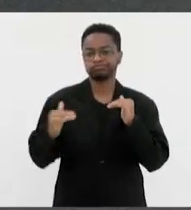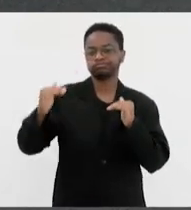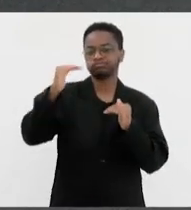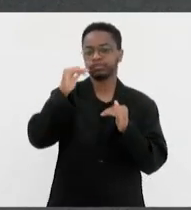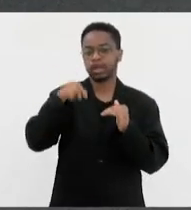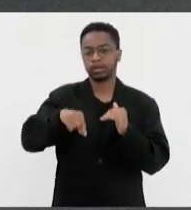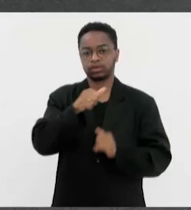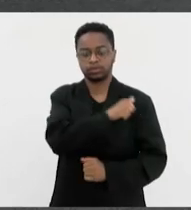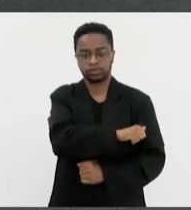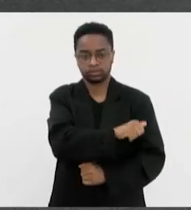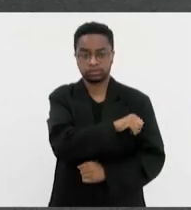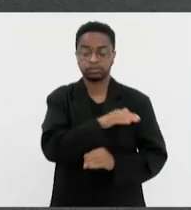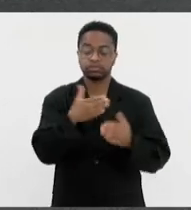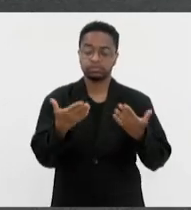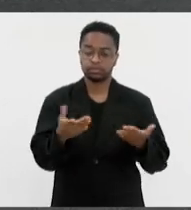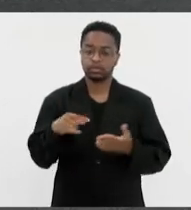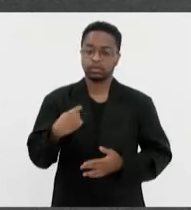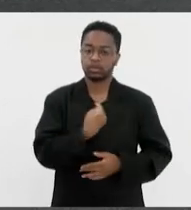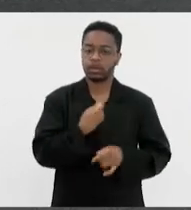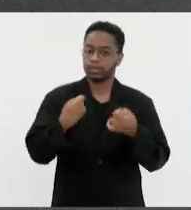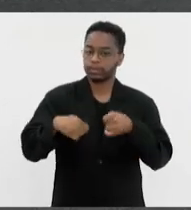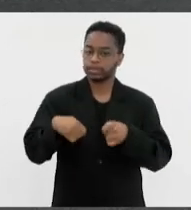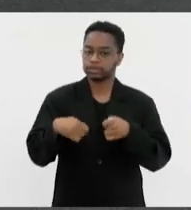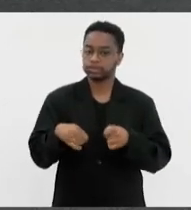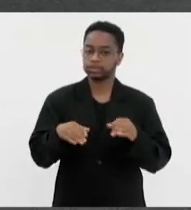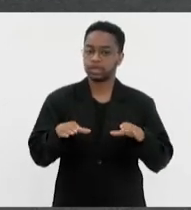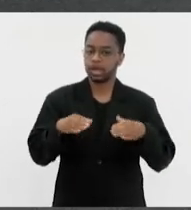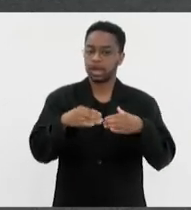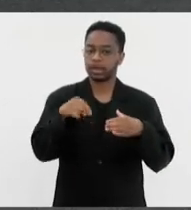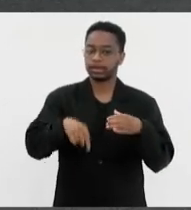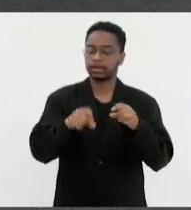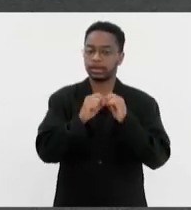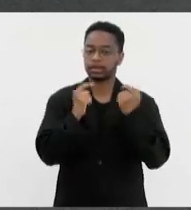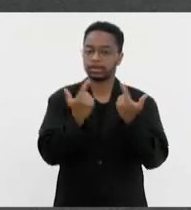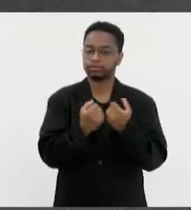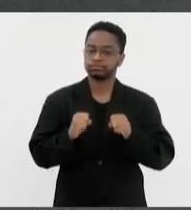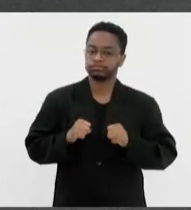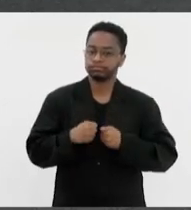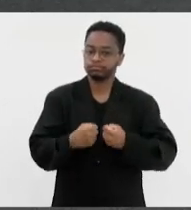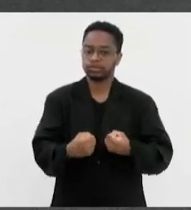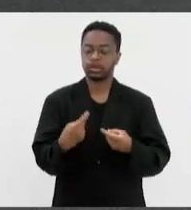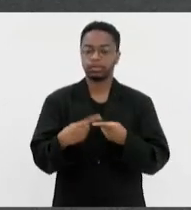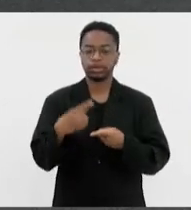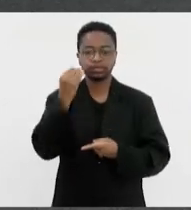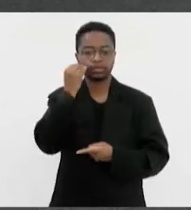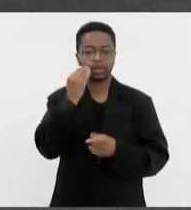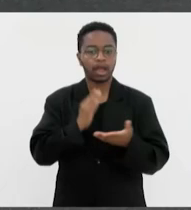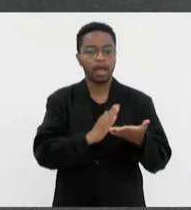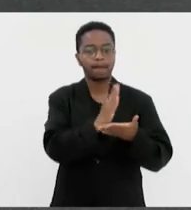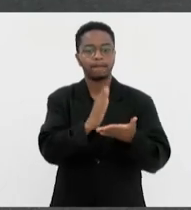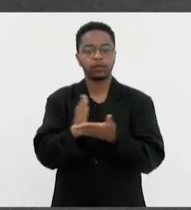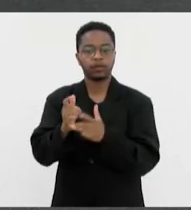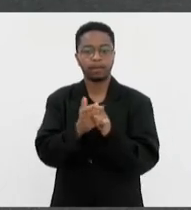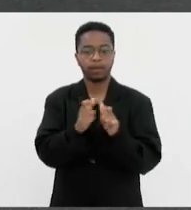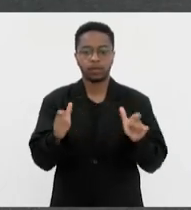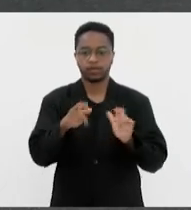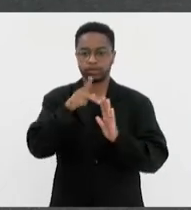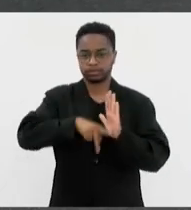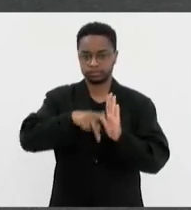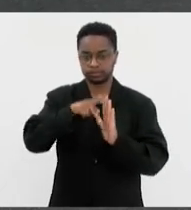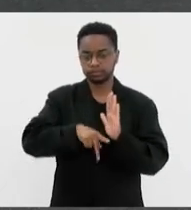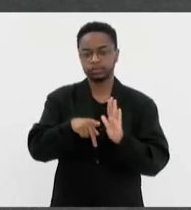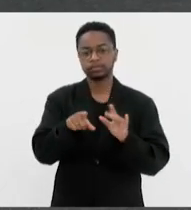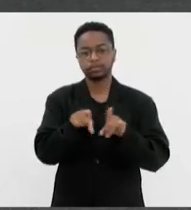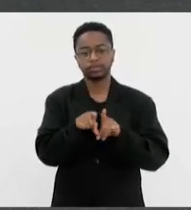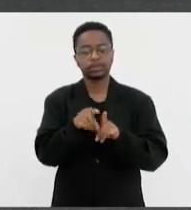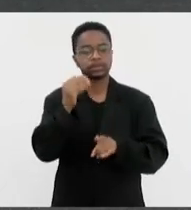precisa que essa casa se esforce para que a gente possa aprovar o maior número de projetos possíveis para que